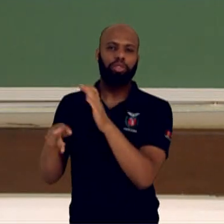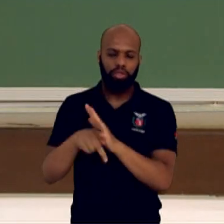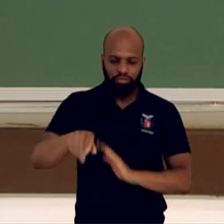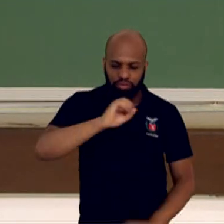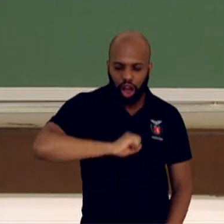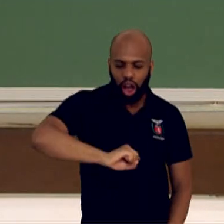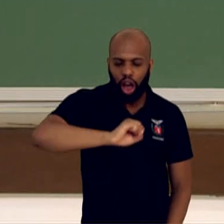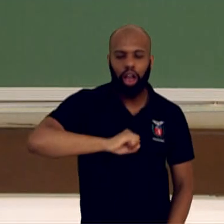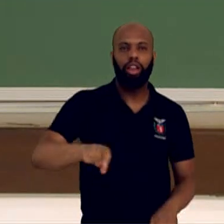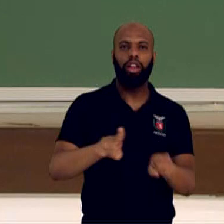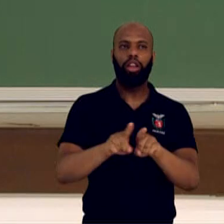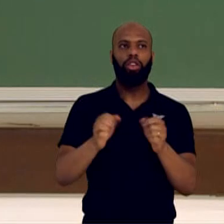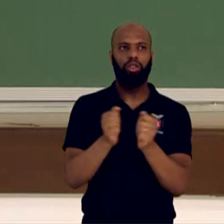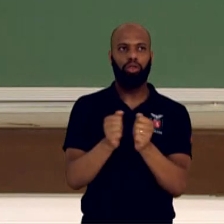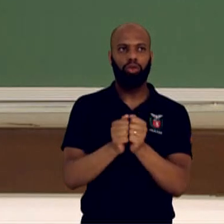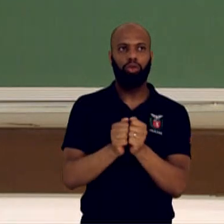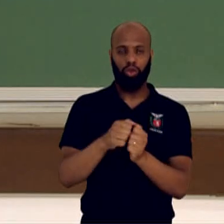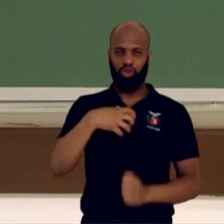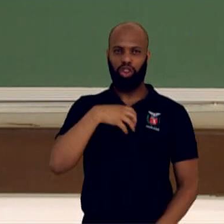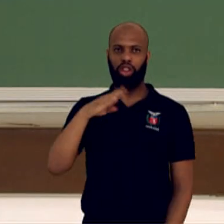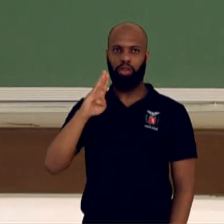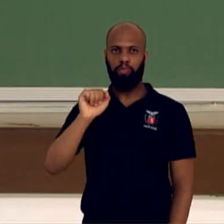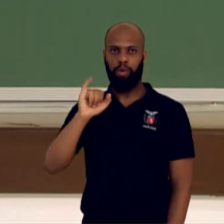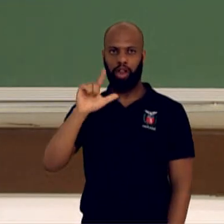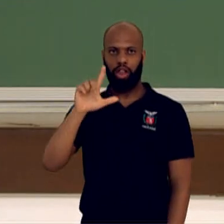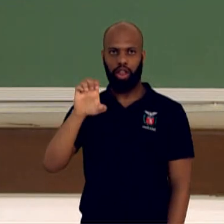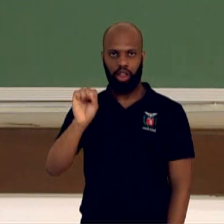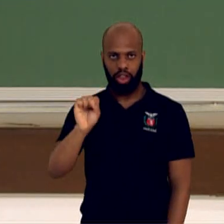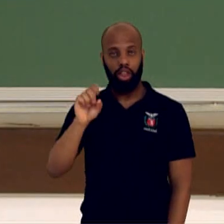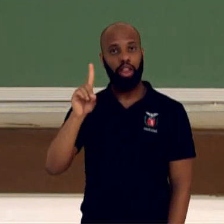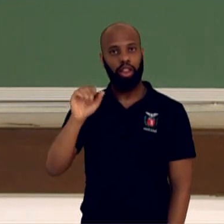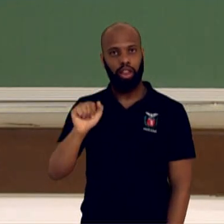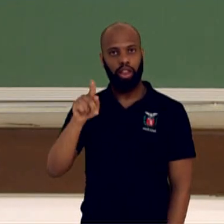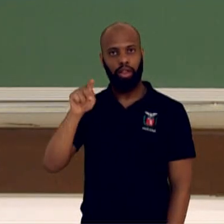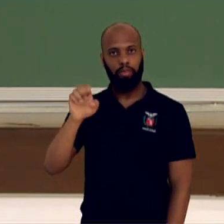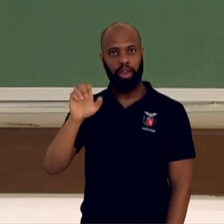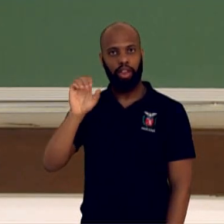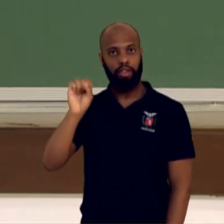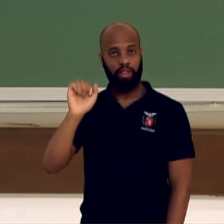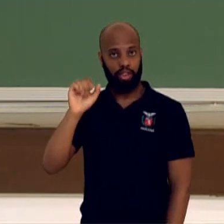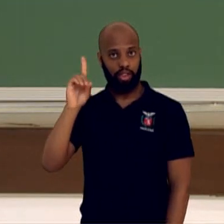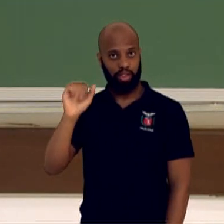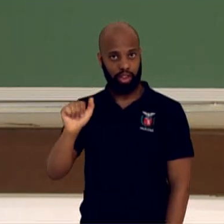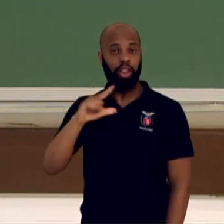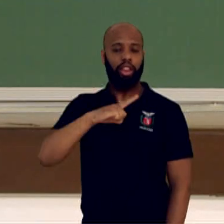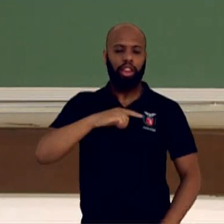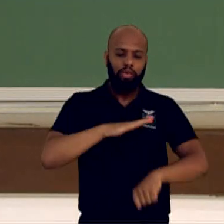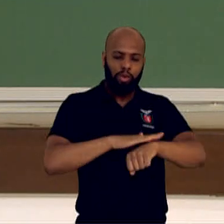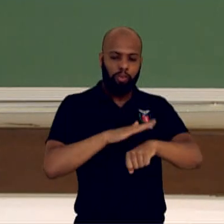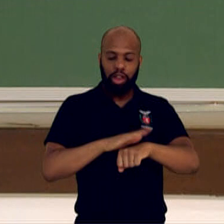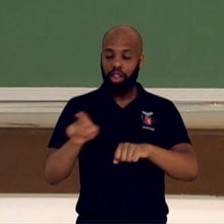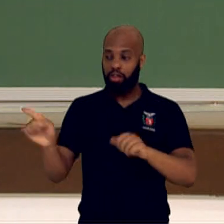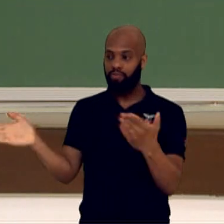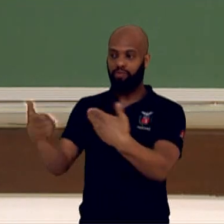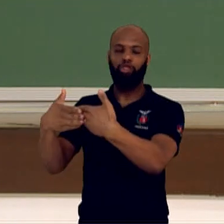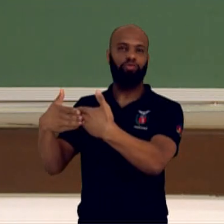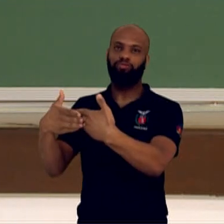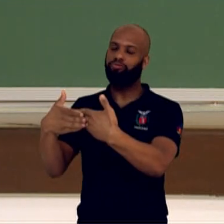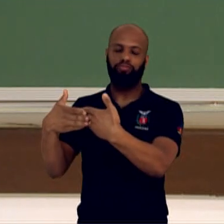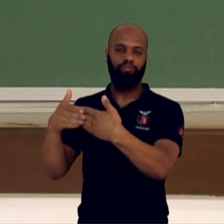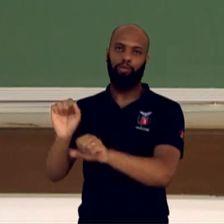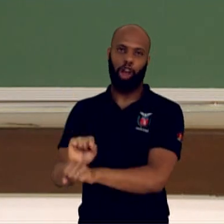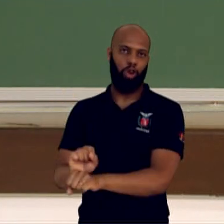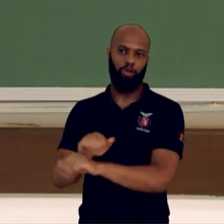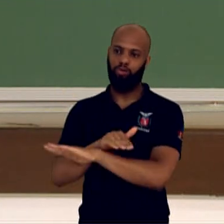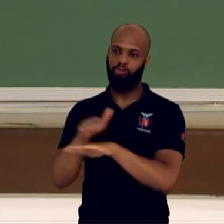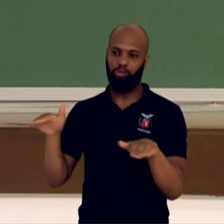também incluído, eram chamados bailes da pesada. Mas chegou um certo momento que este estabelecimento fechou, né? E